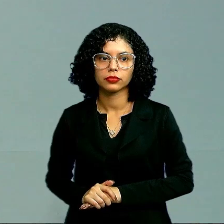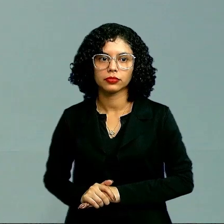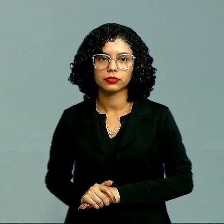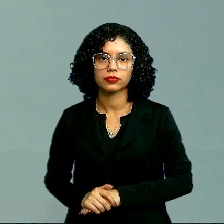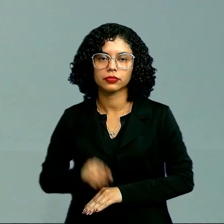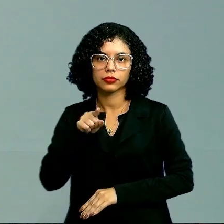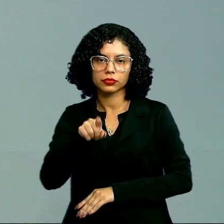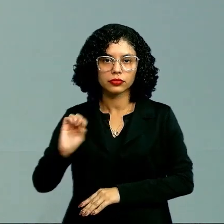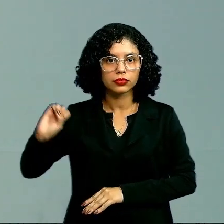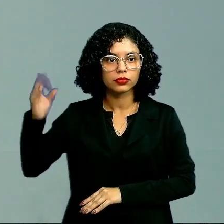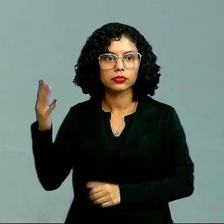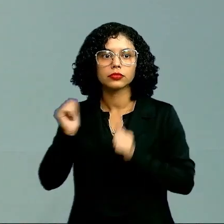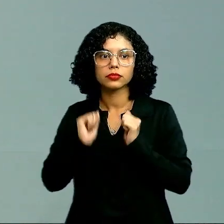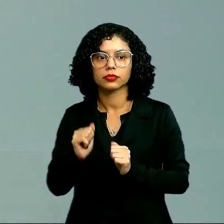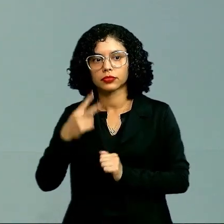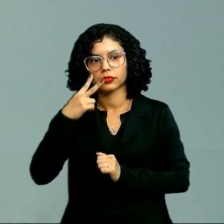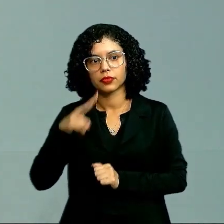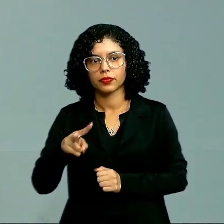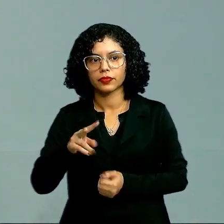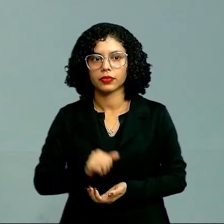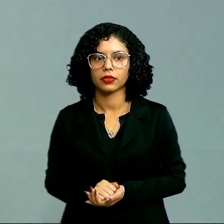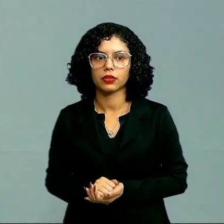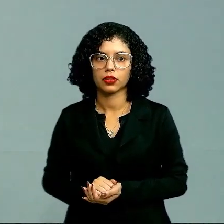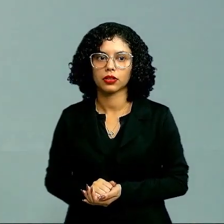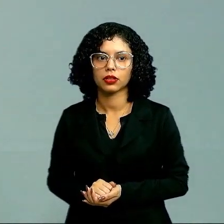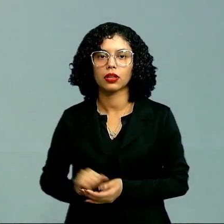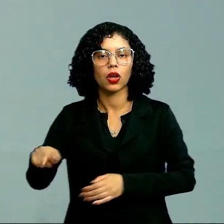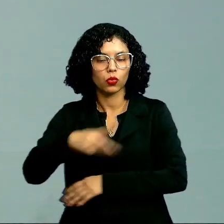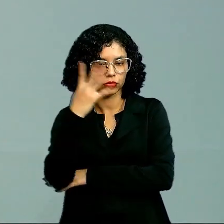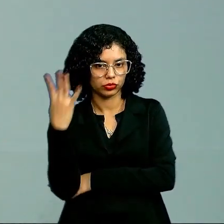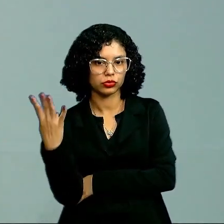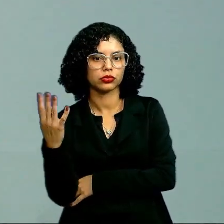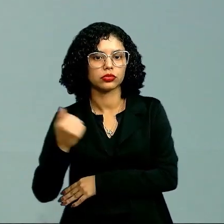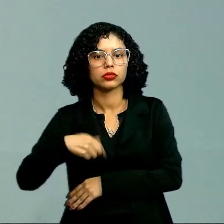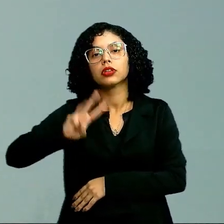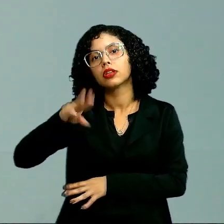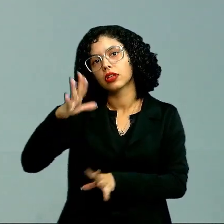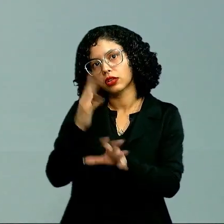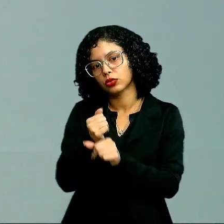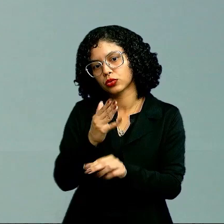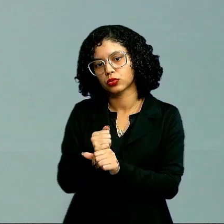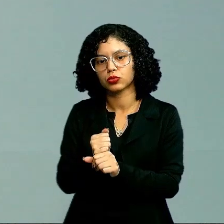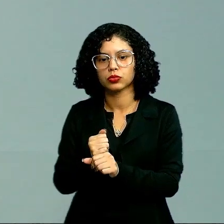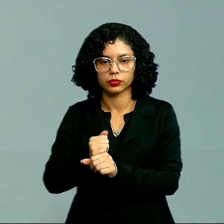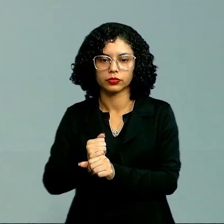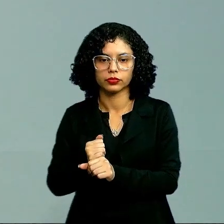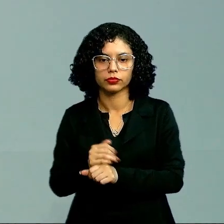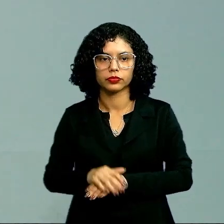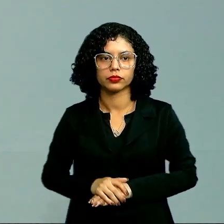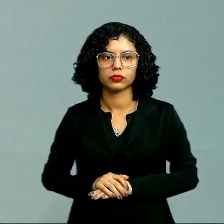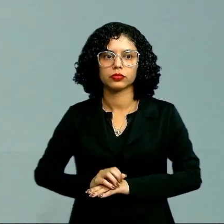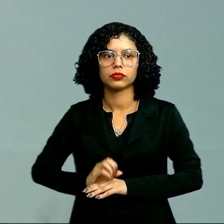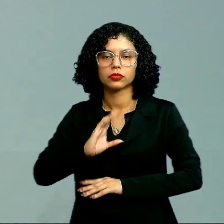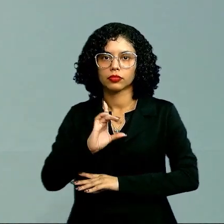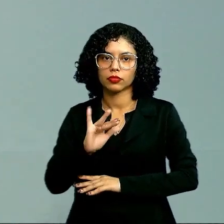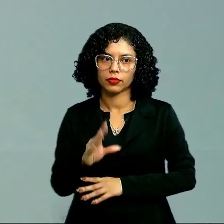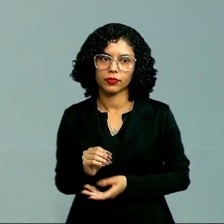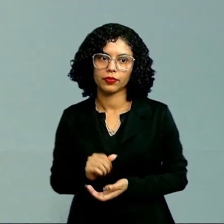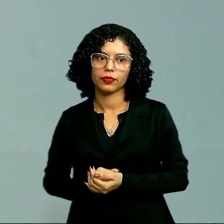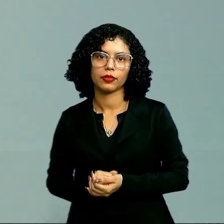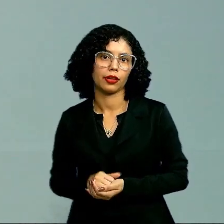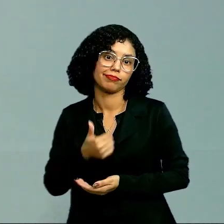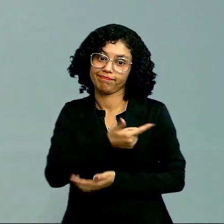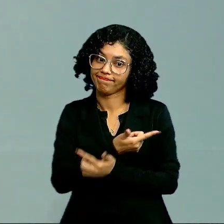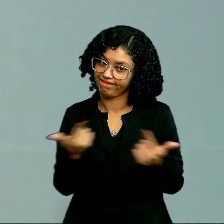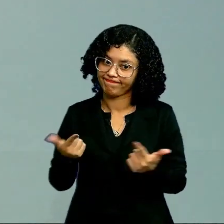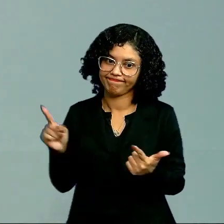Então, nesses casos, a gente pode ver, tá, a quantidade, quem tem a soma. Caio não deu